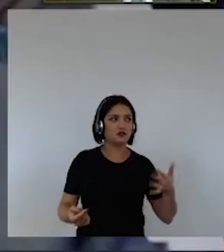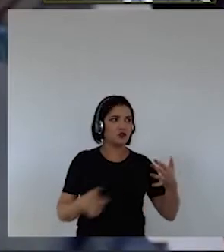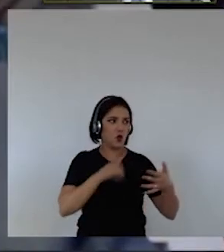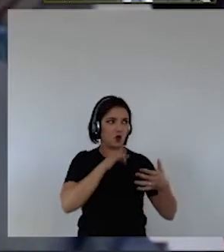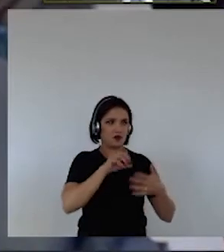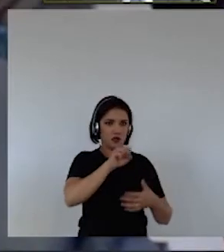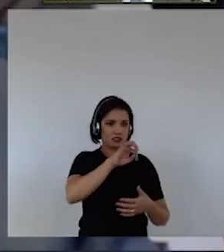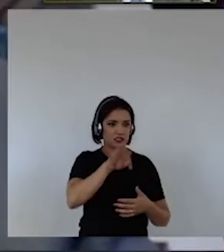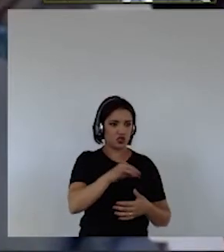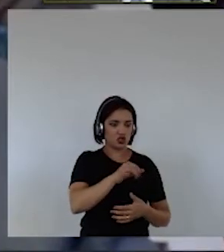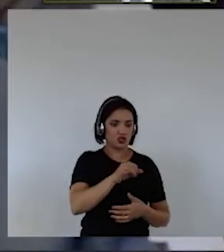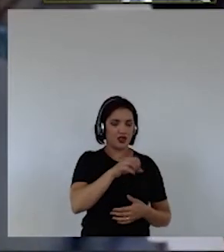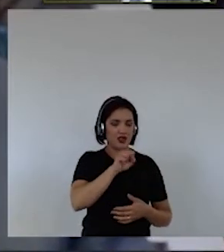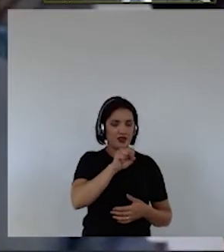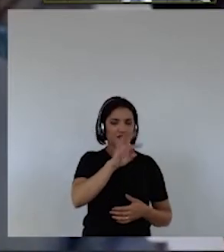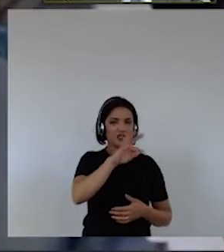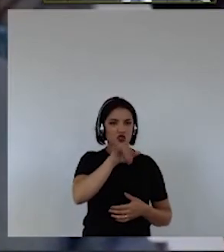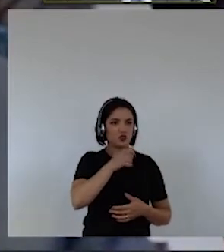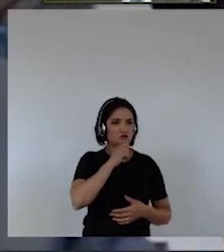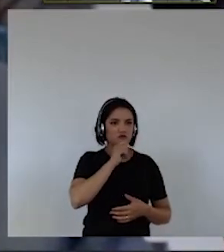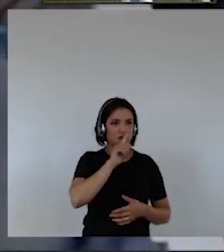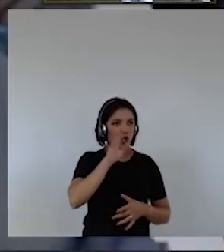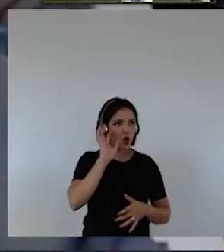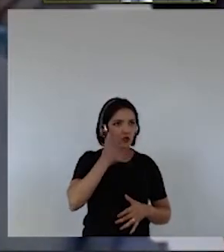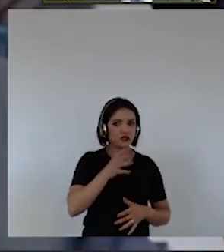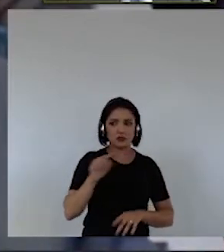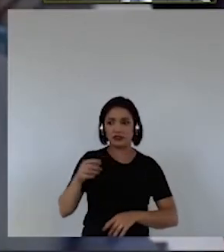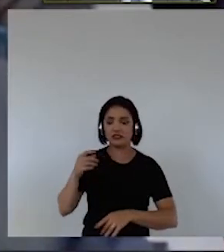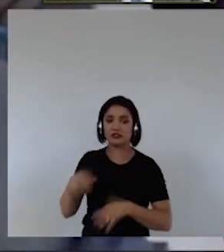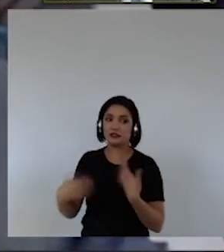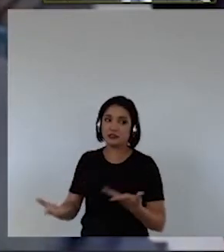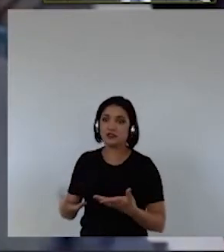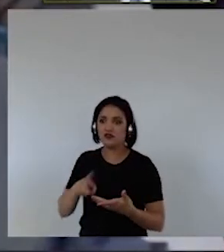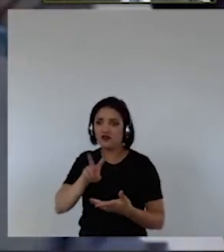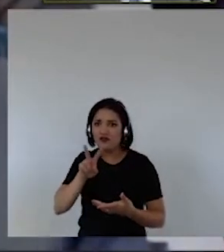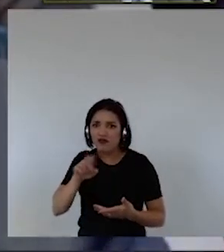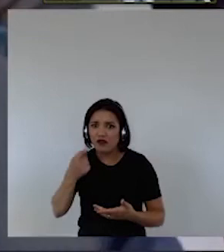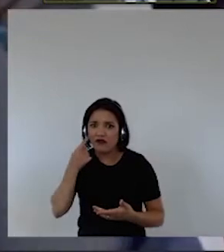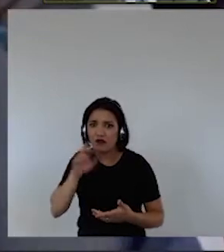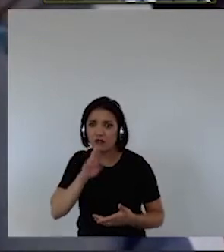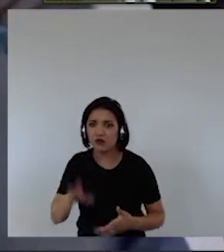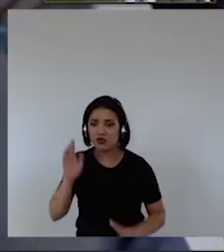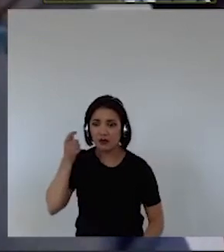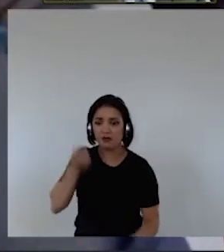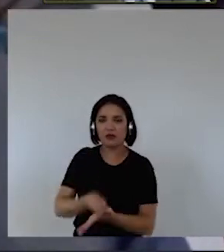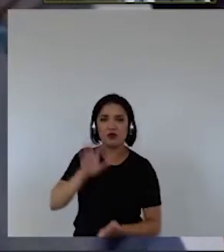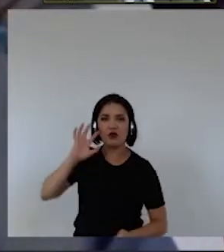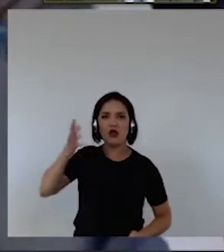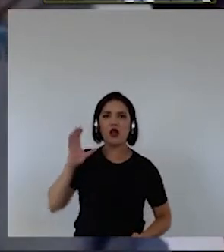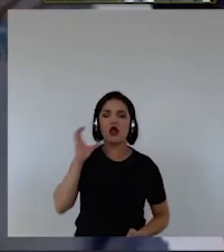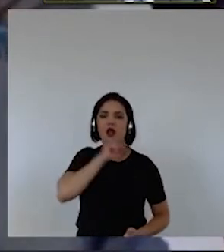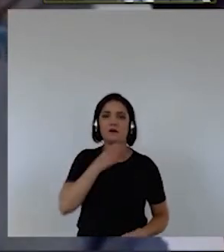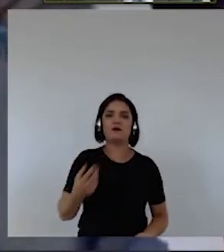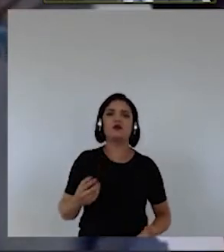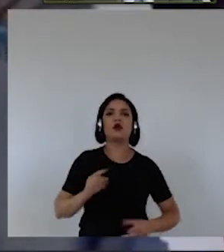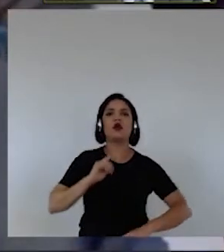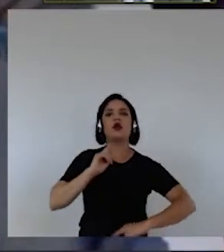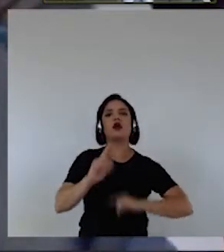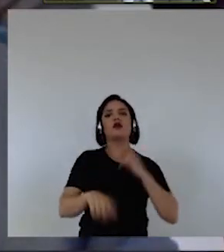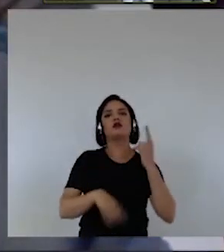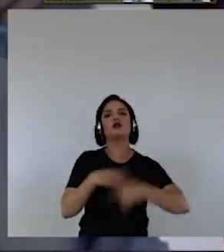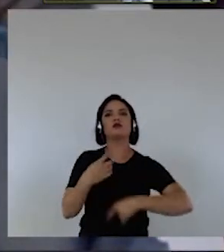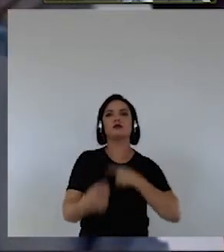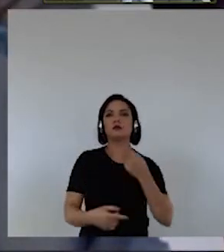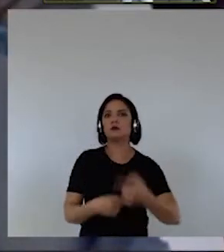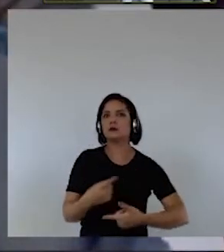STJ. Então, infelizmente, a gente está lutando no escuro. A gente não sabe, a jurisprudência vai se consolidar daqui a 5 a 10 anos, a média de arbitragem